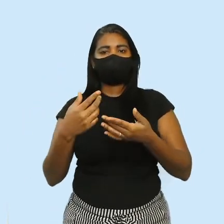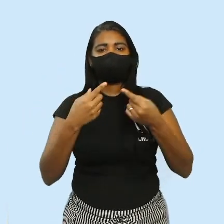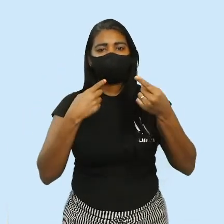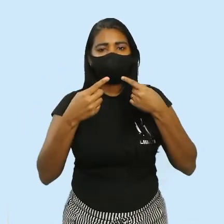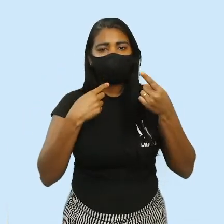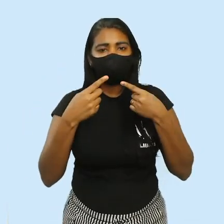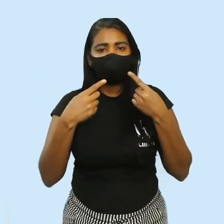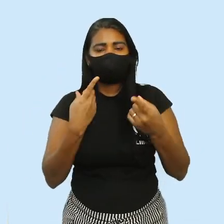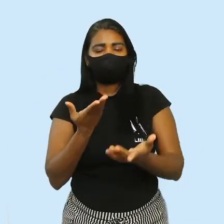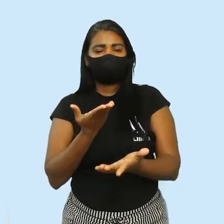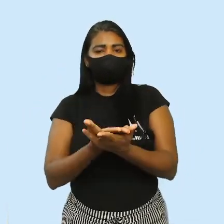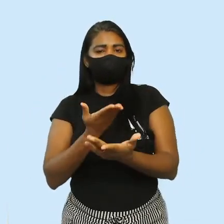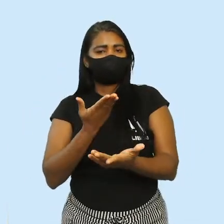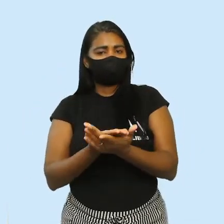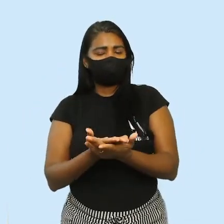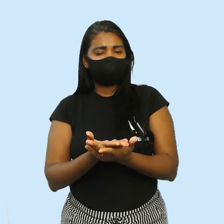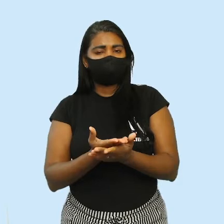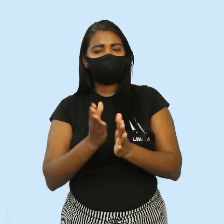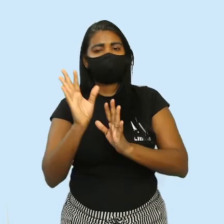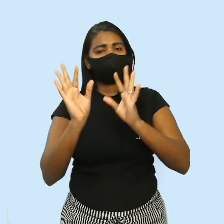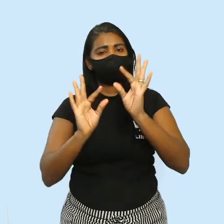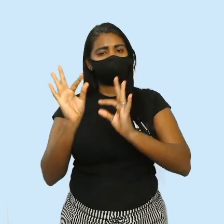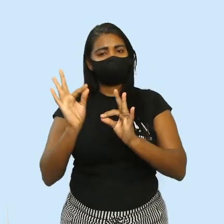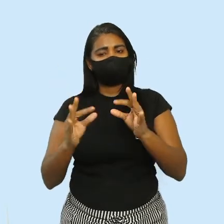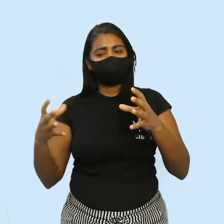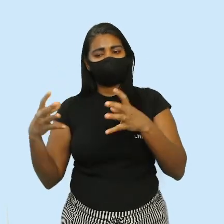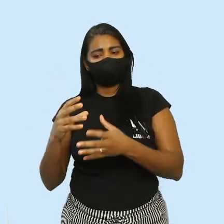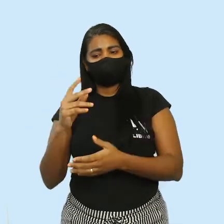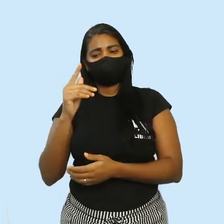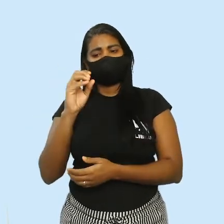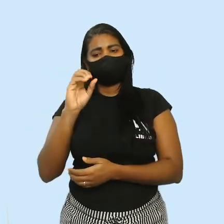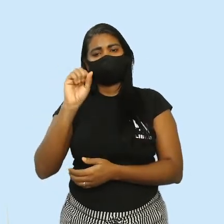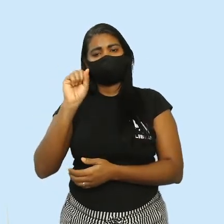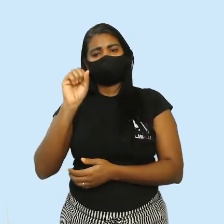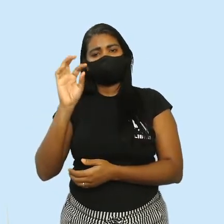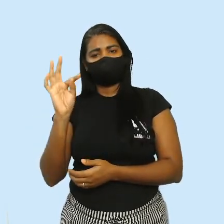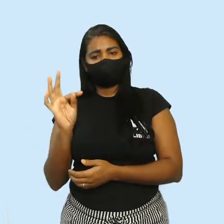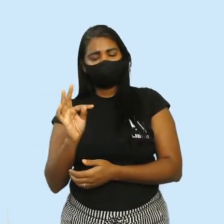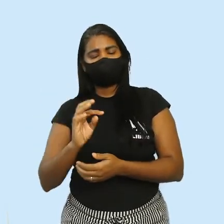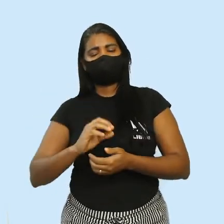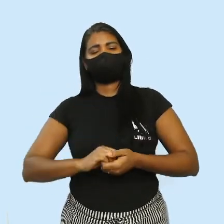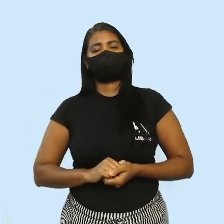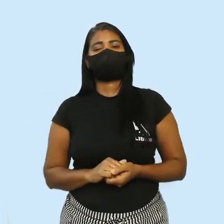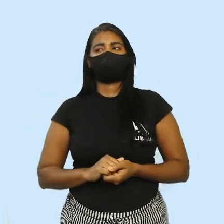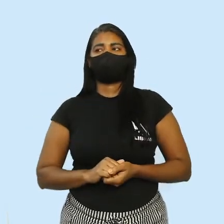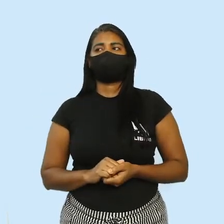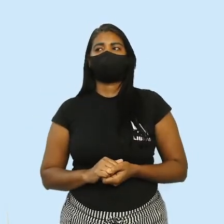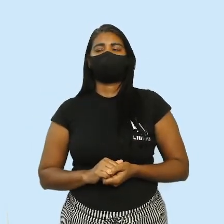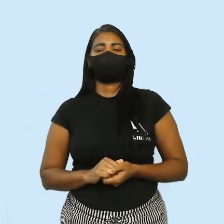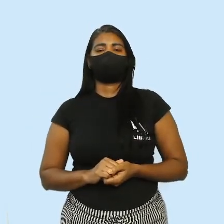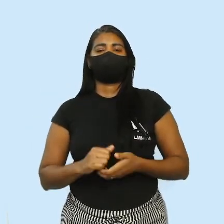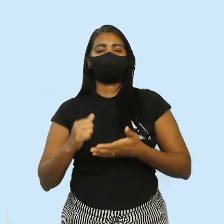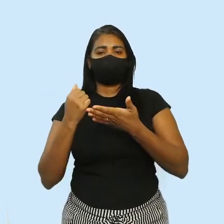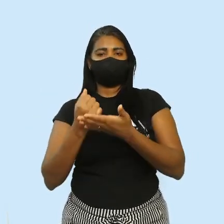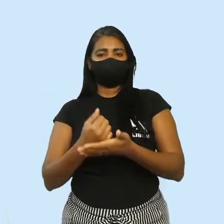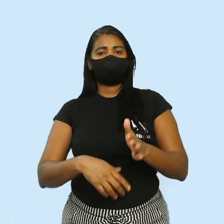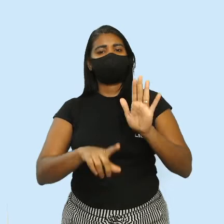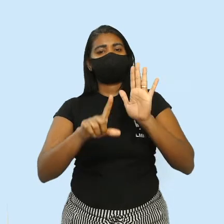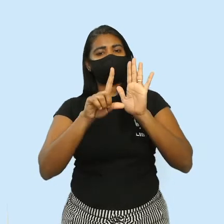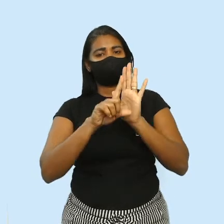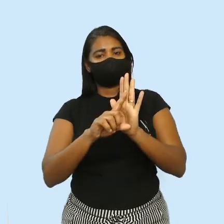debates, aulas. Então, o Grupo Poste também se reinventou, claro, com o apoio da lei do Aldir Blanc, que a